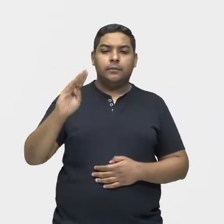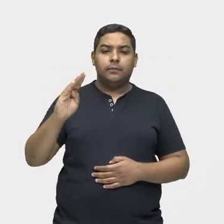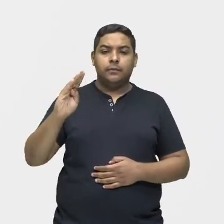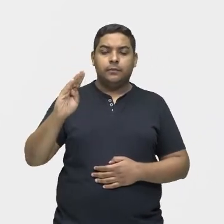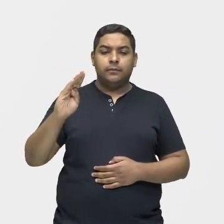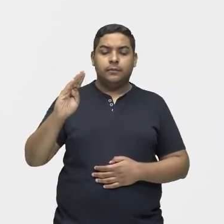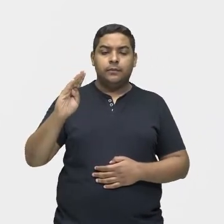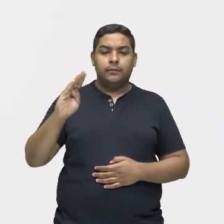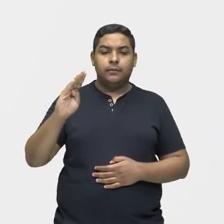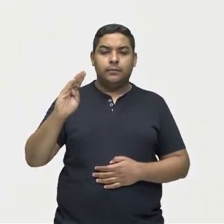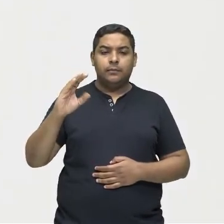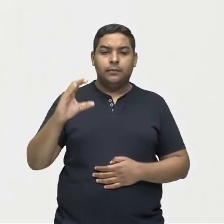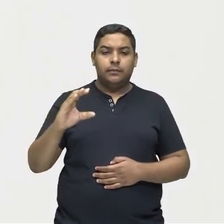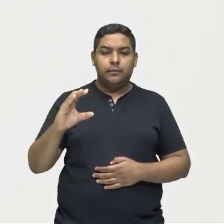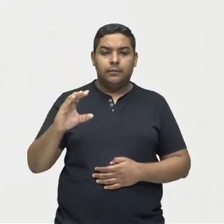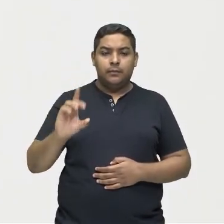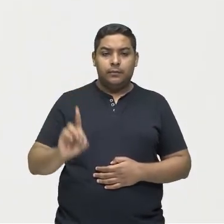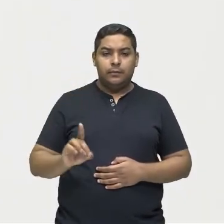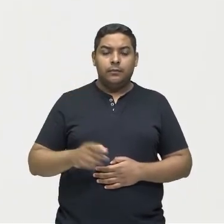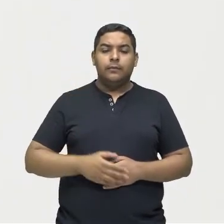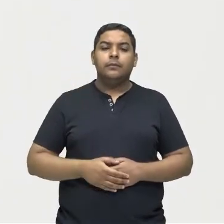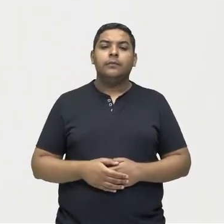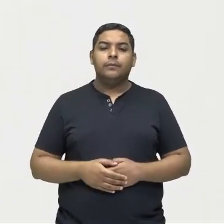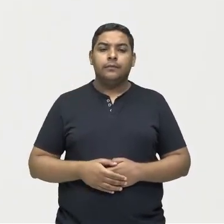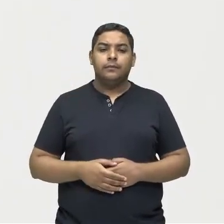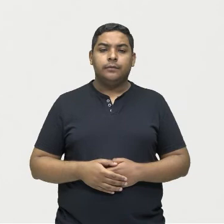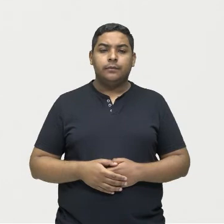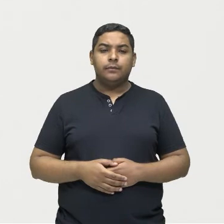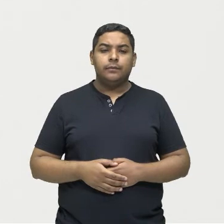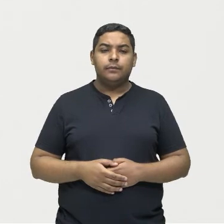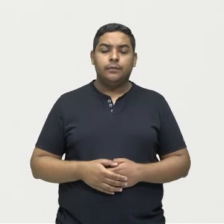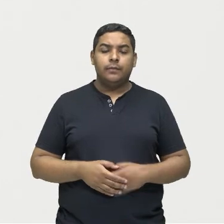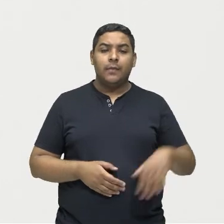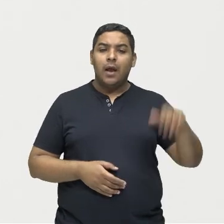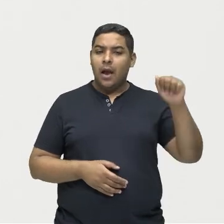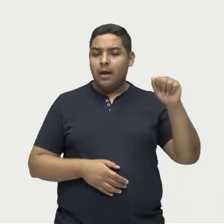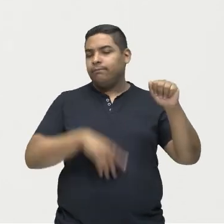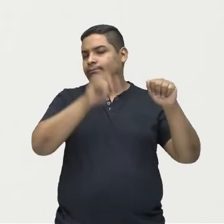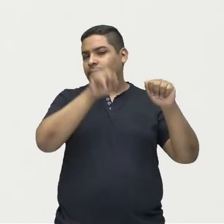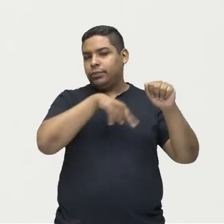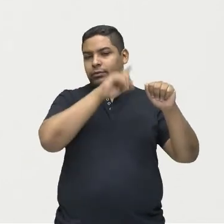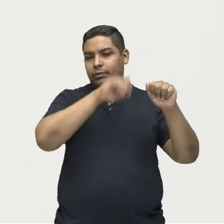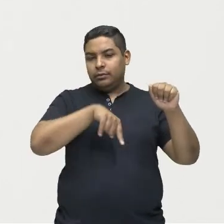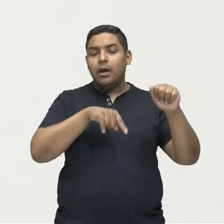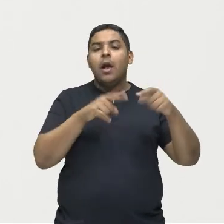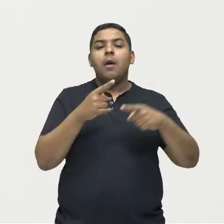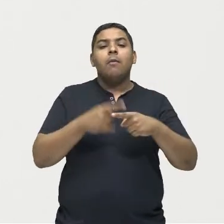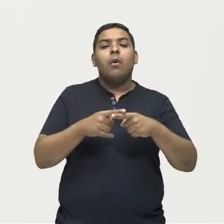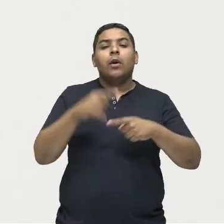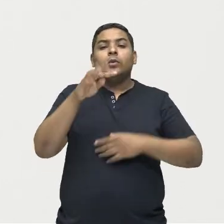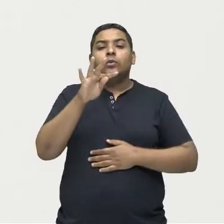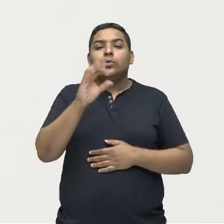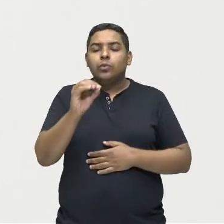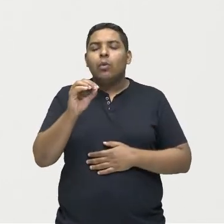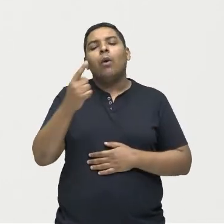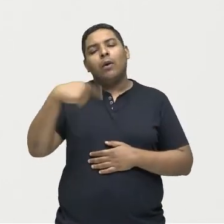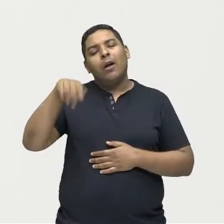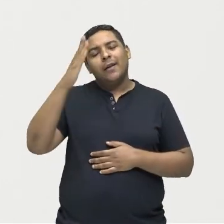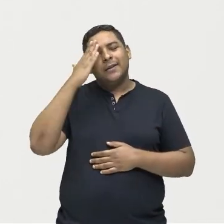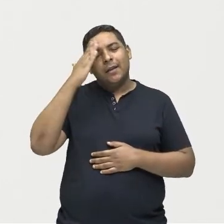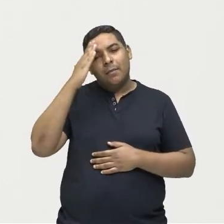letra A aqui já está descartada pela presença do to, nós já sabemos que ele não deve ser utilizado. Na letra